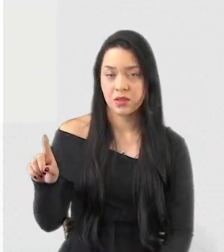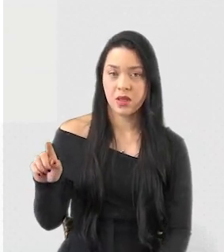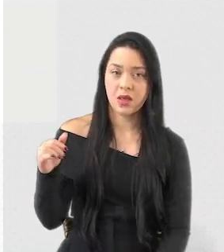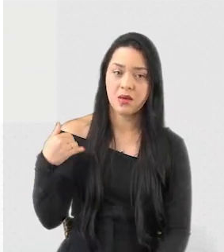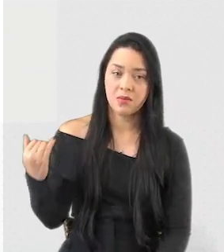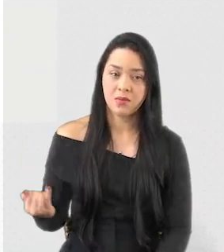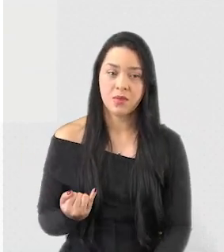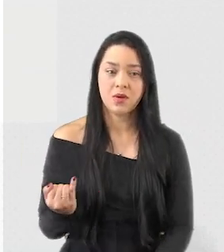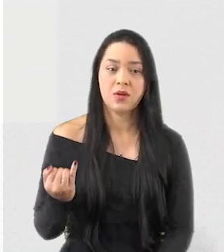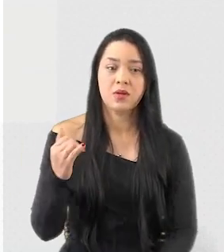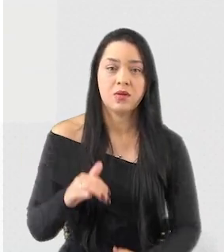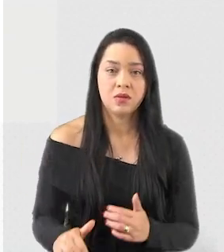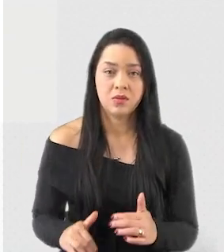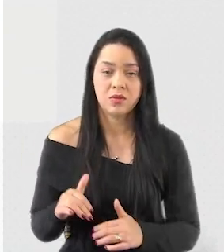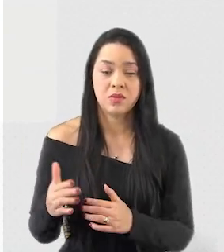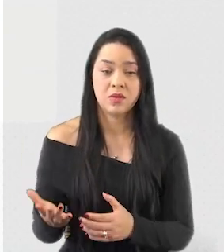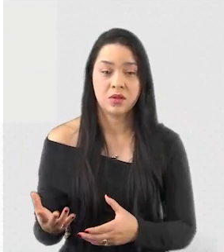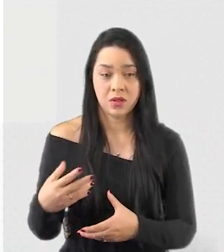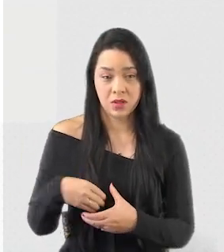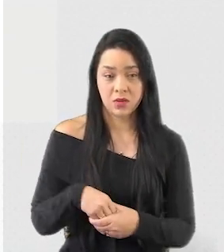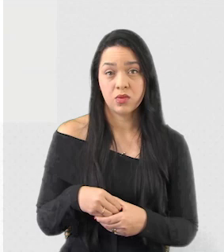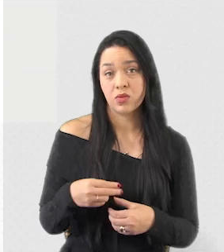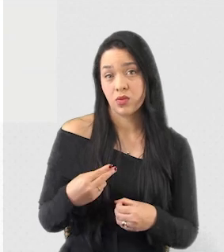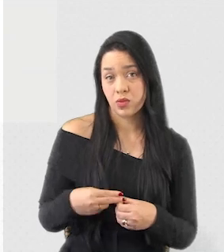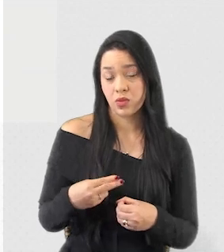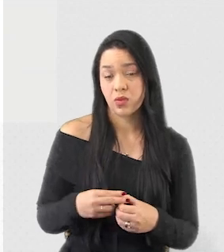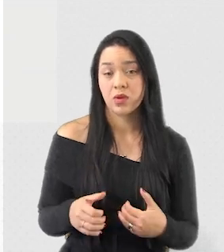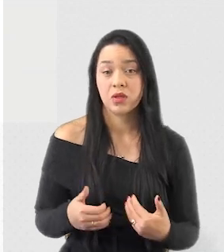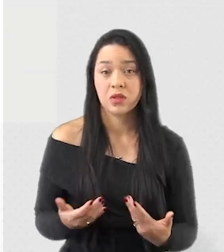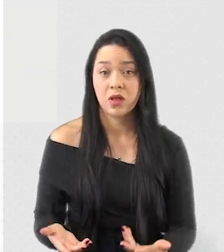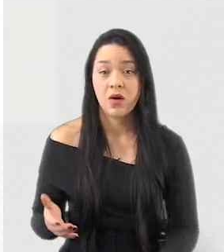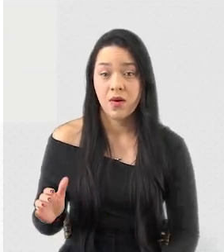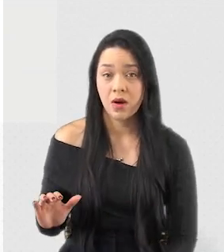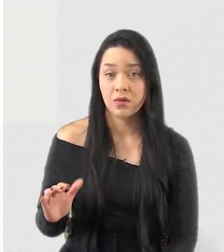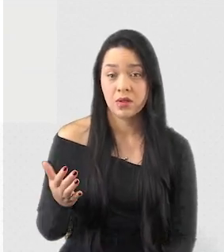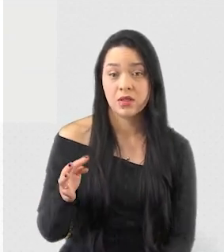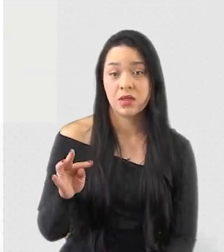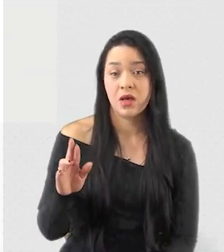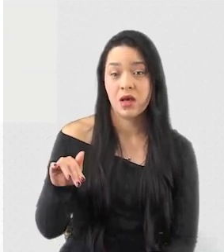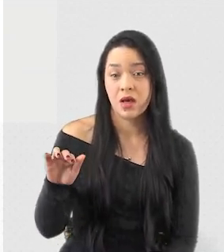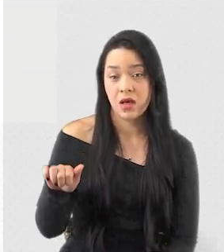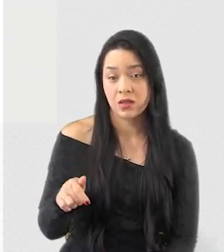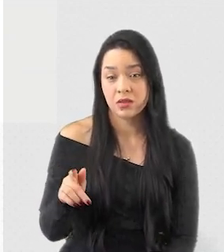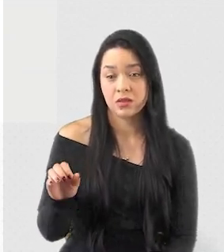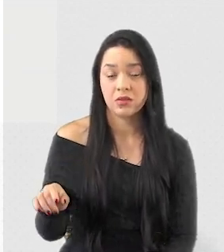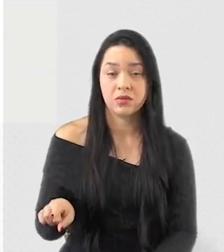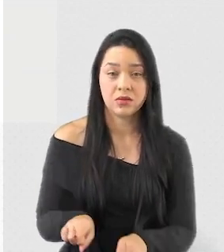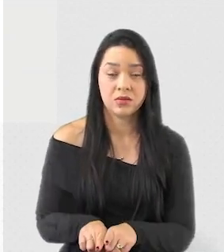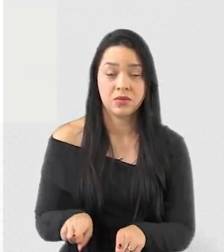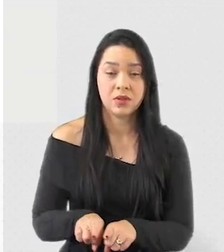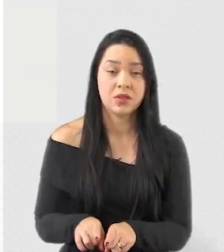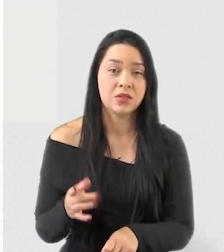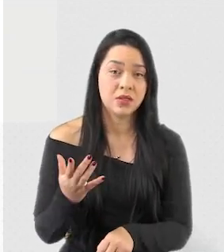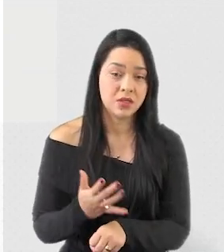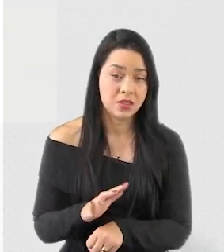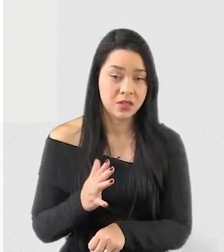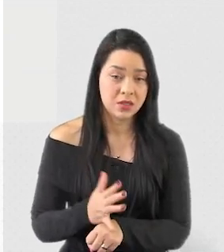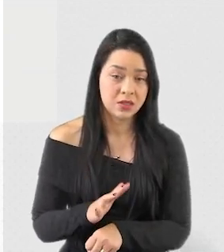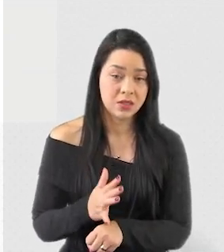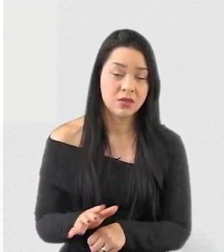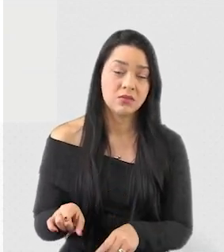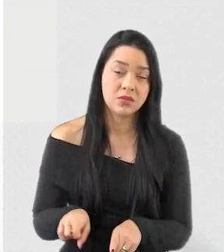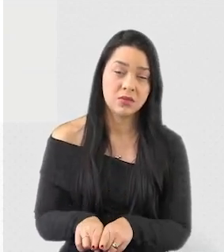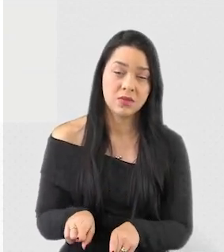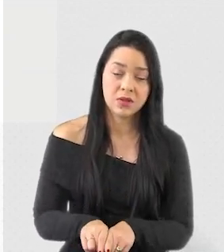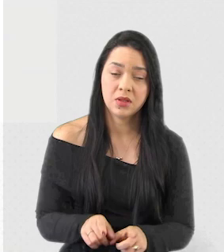ali dos processos dentro do núcleo, tá? Então, ocorre a transcrição a partir da ação dessas enzimas, praticamente das